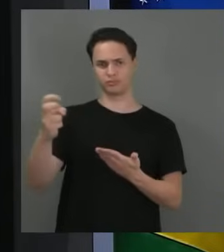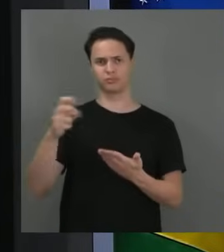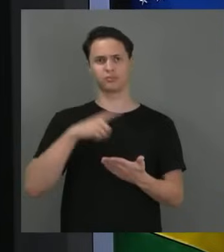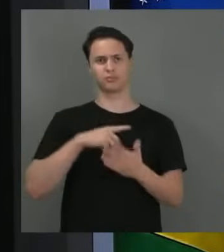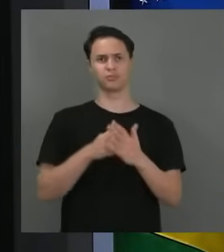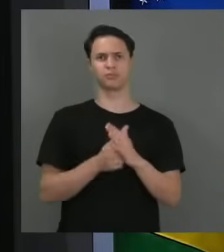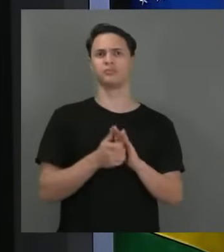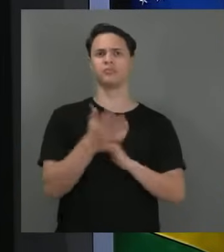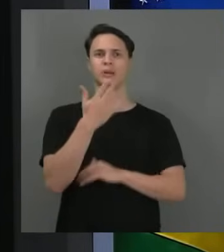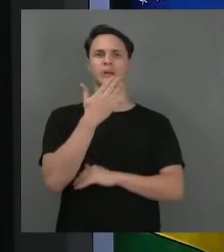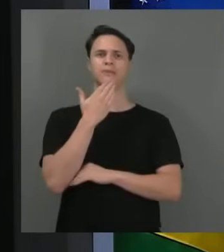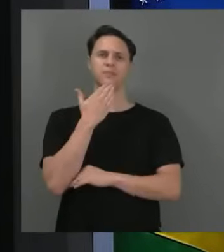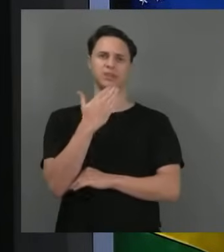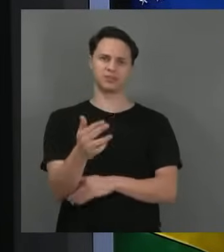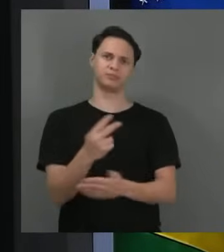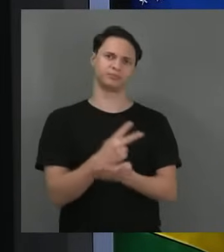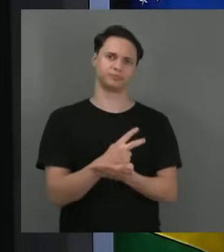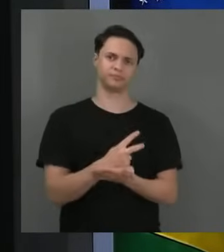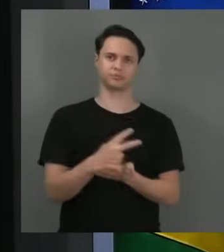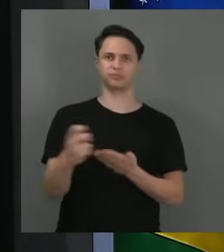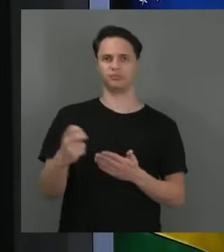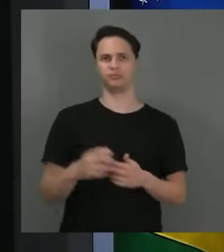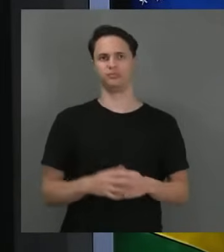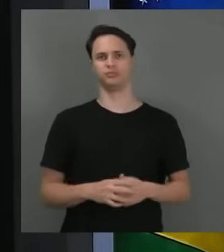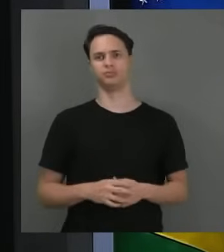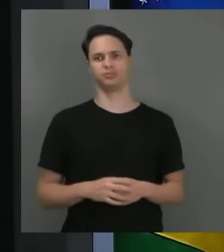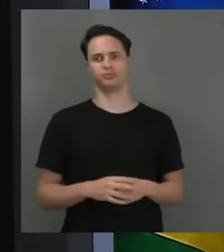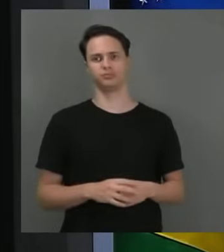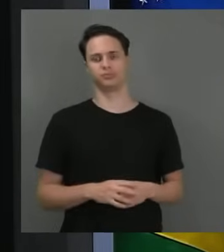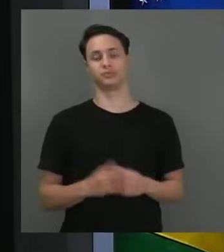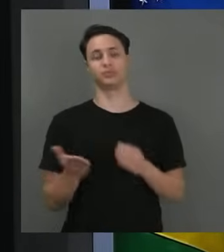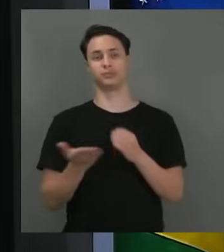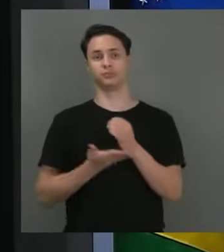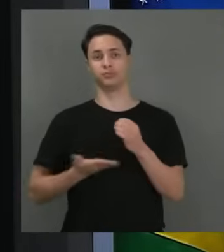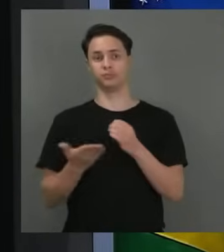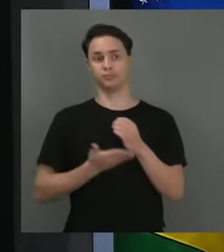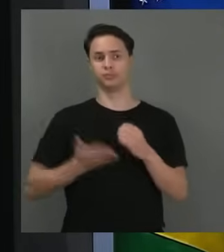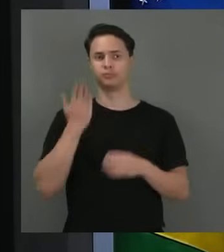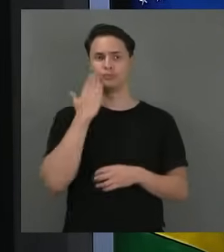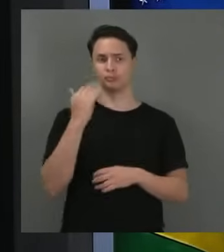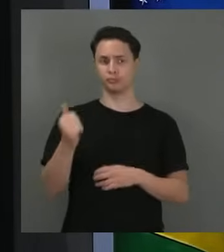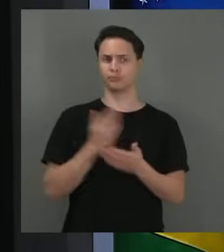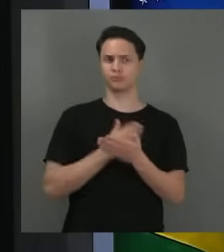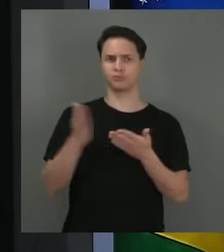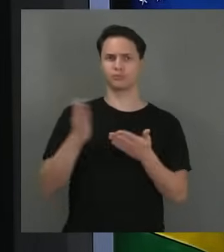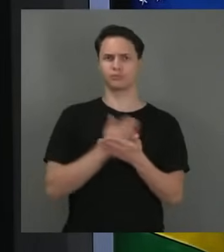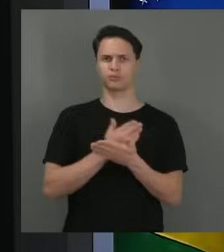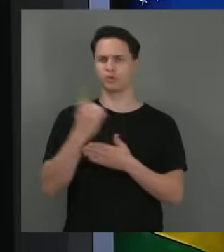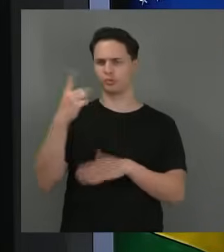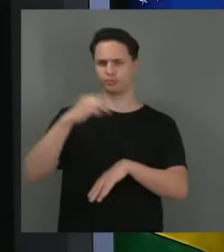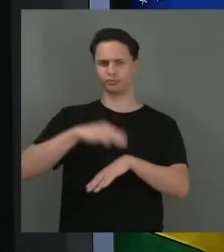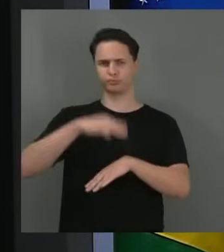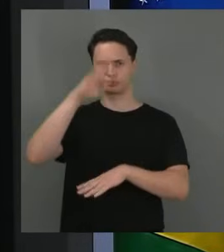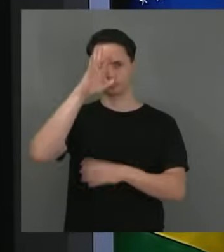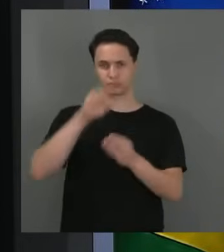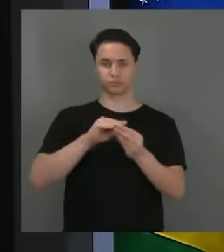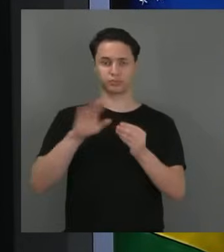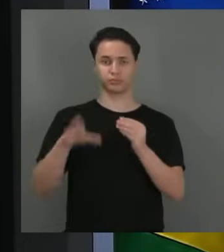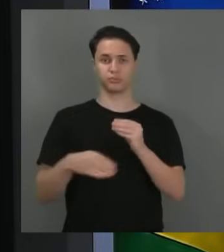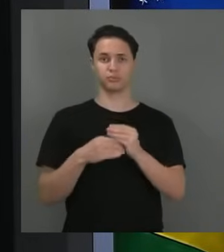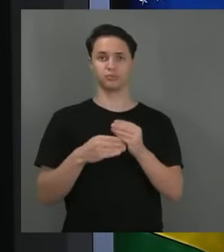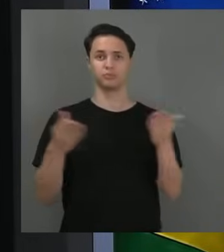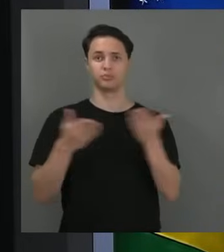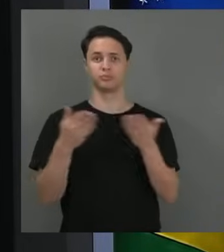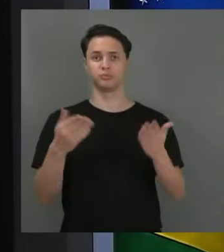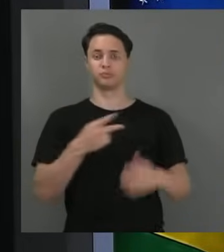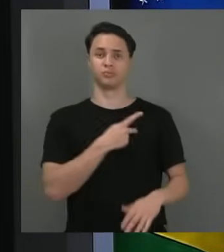nessa casa e não faltam embasamento para algumas delas. Peço um minuto final para concluir.